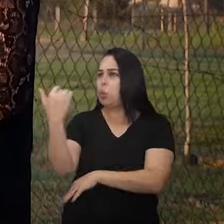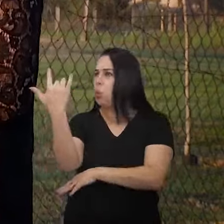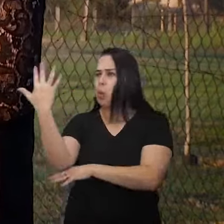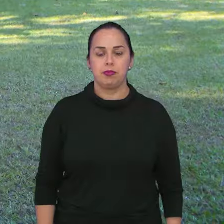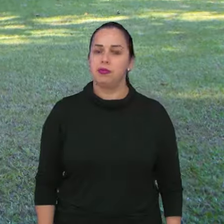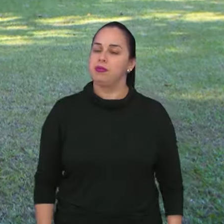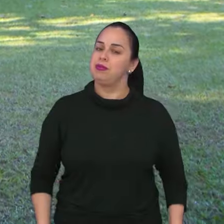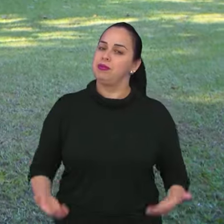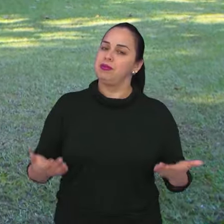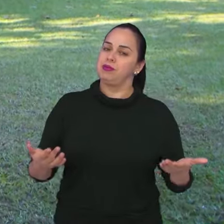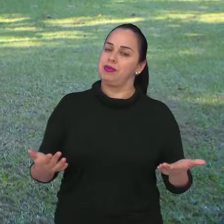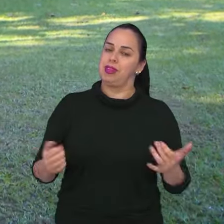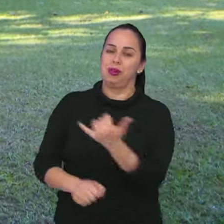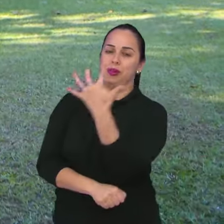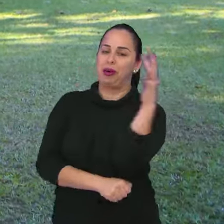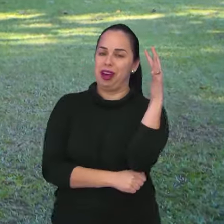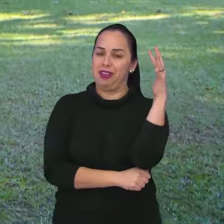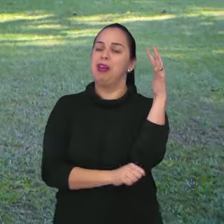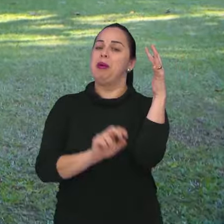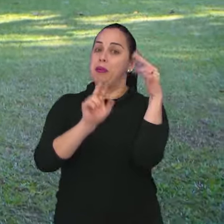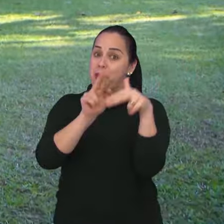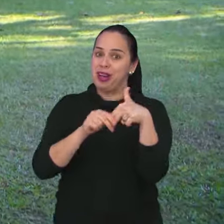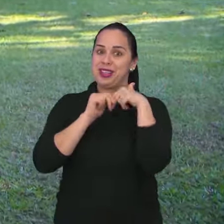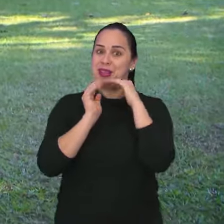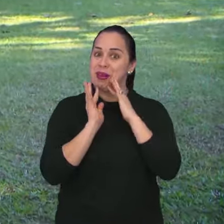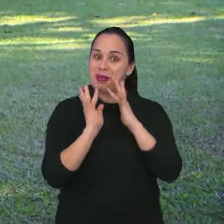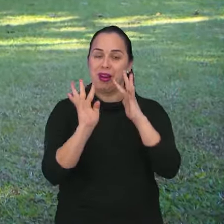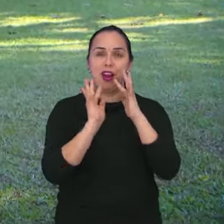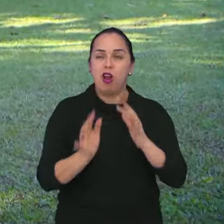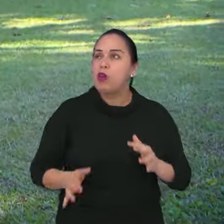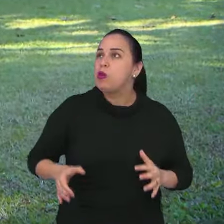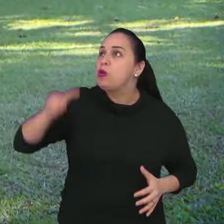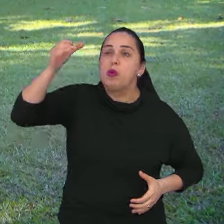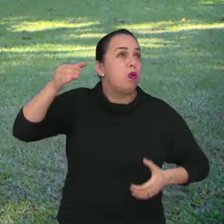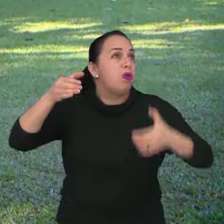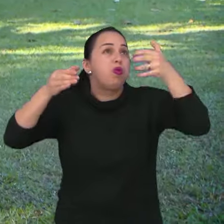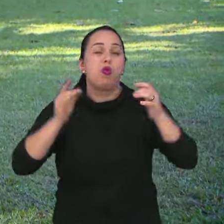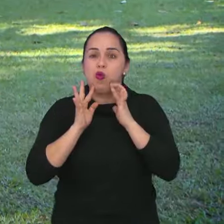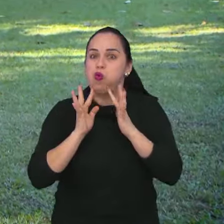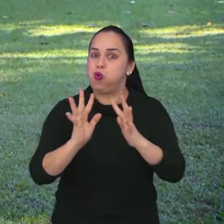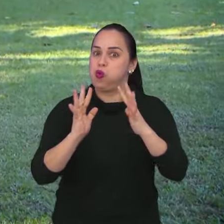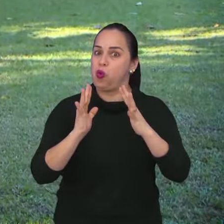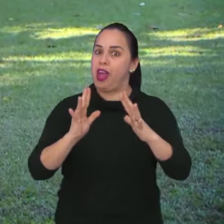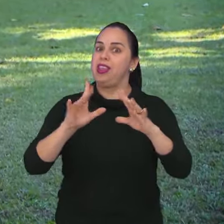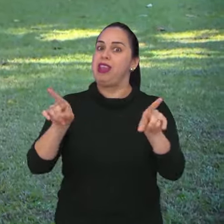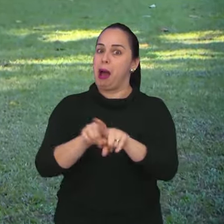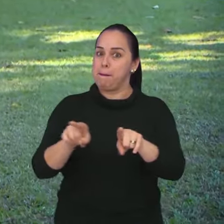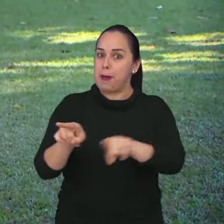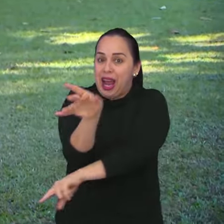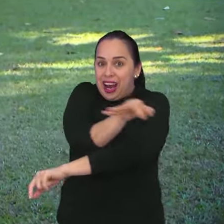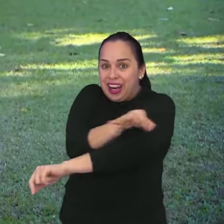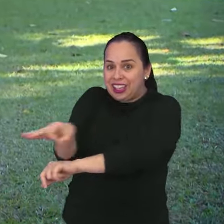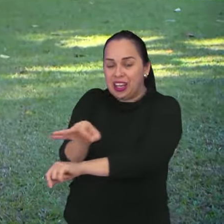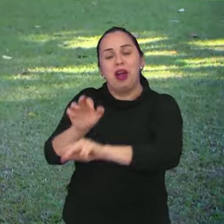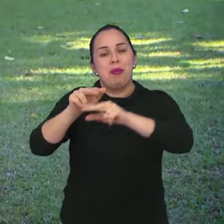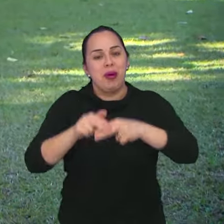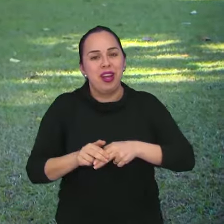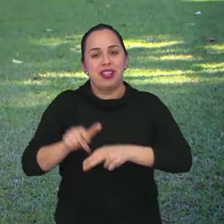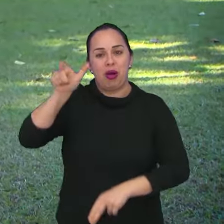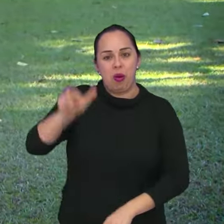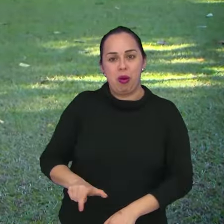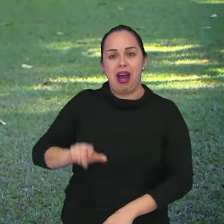em árvores. E por falar em árvores, o Parque da Cidade abriga as palmeiras imperiais e muita arquitetura.